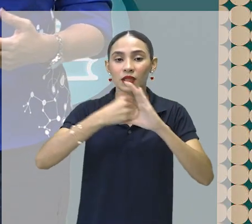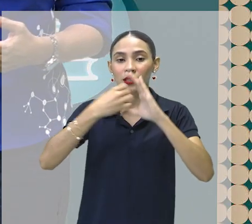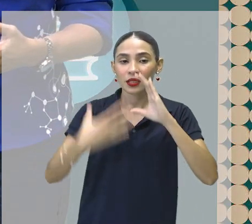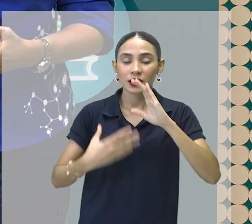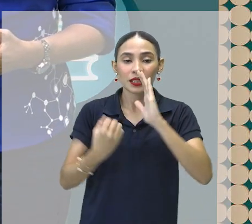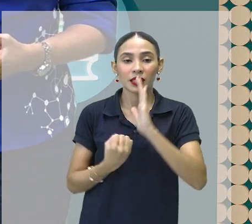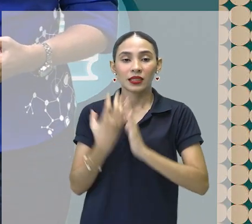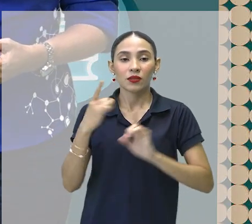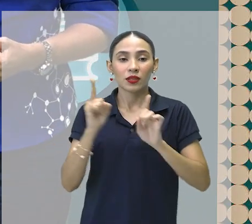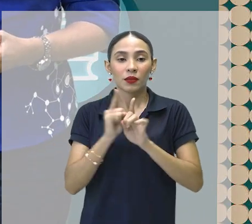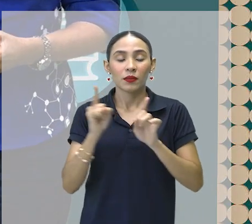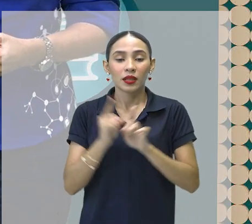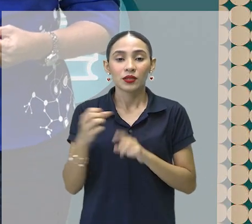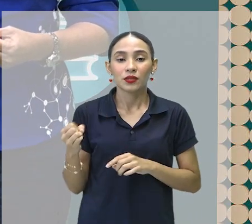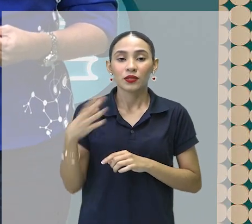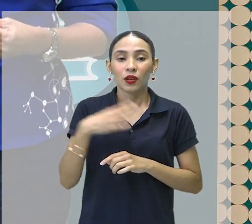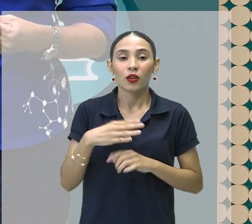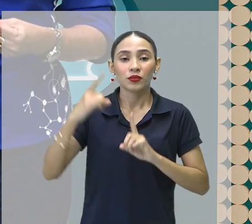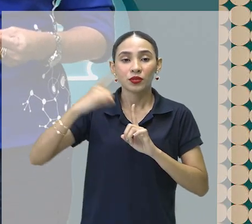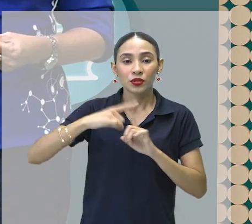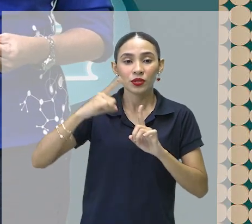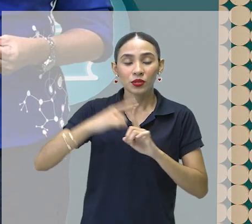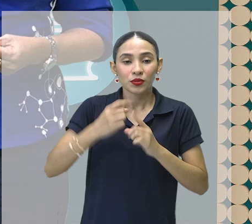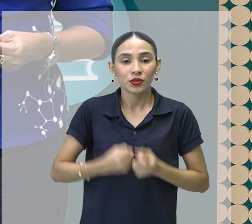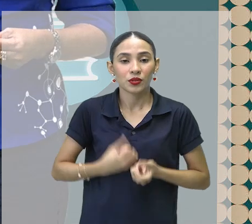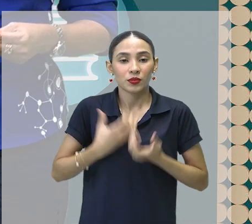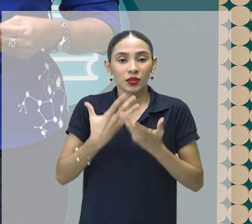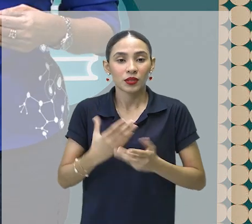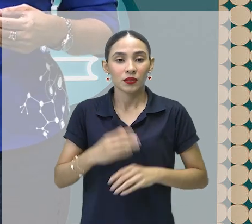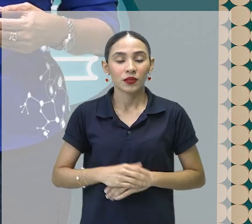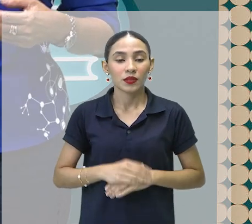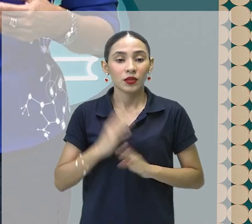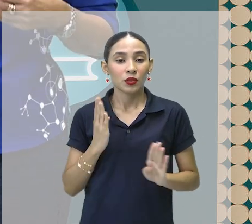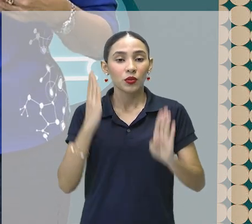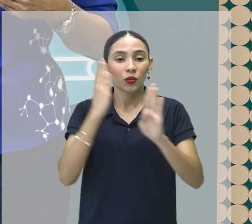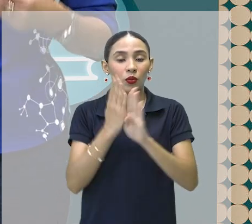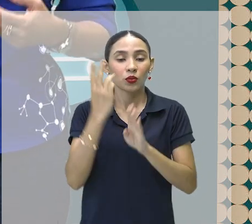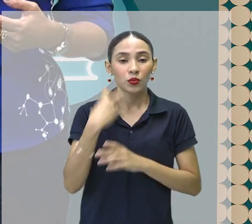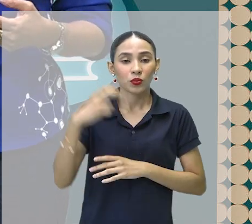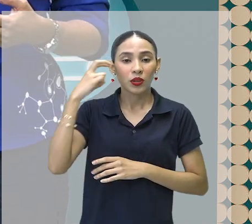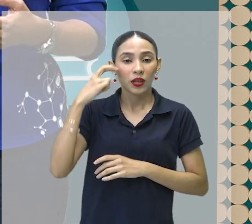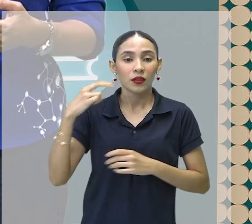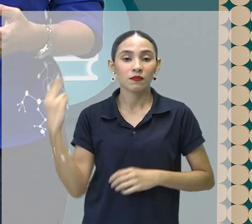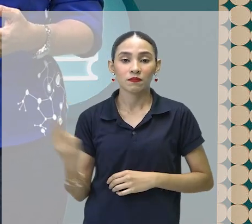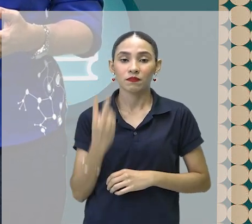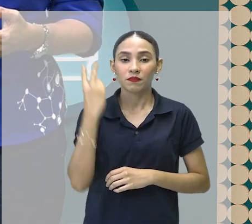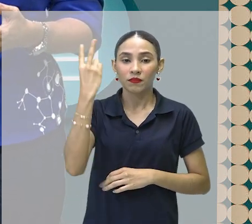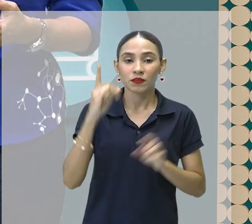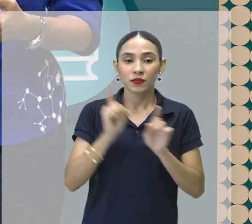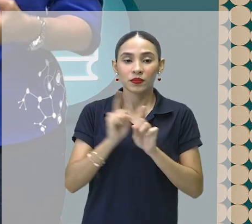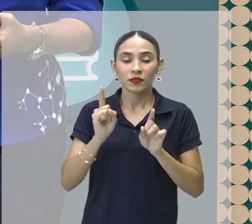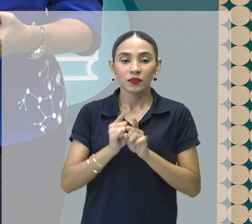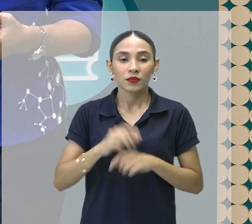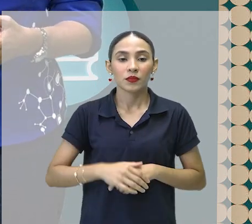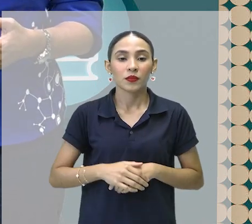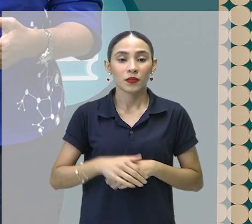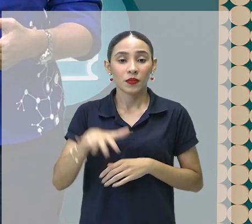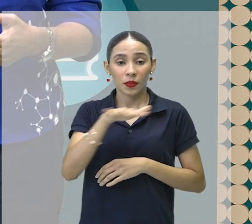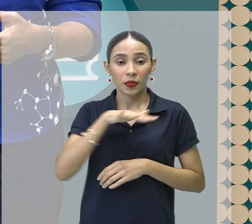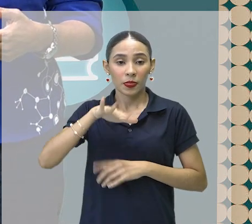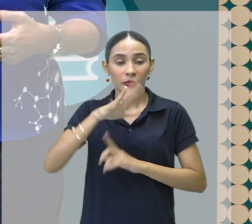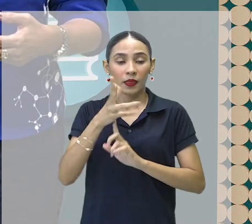e a criação de novas formas de expressão, os encontros culturais enriquecem o